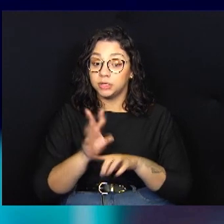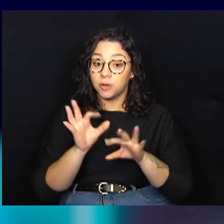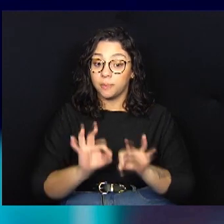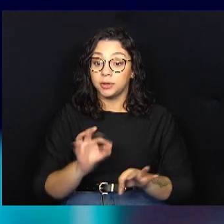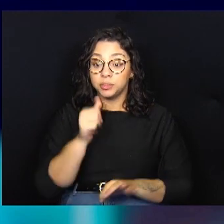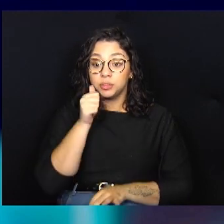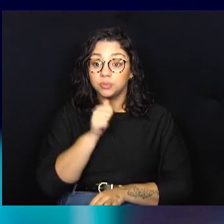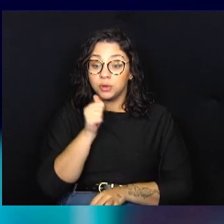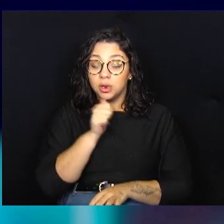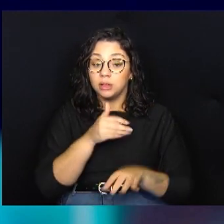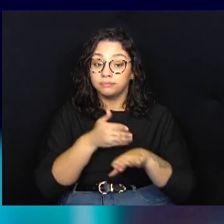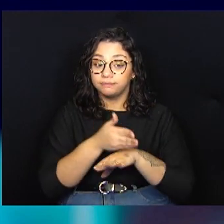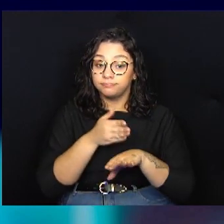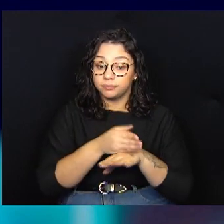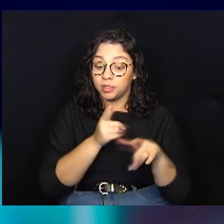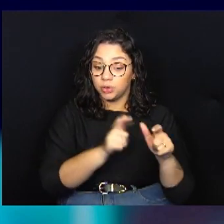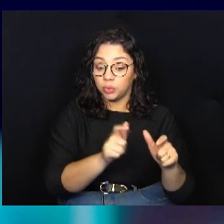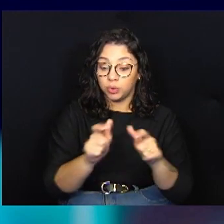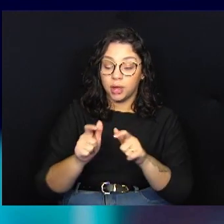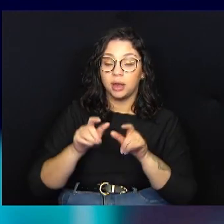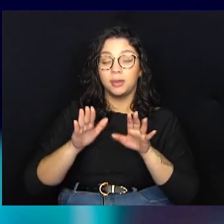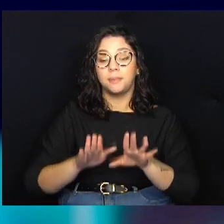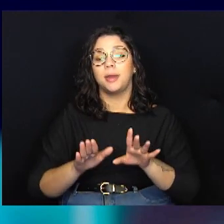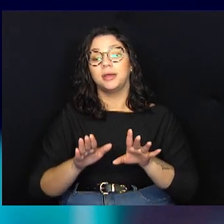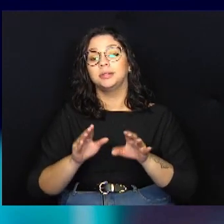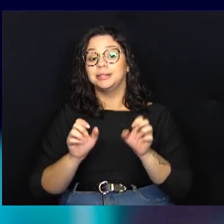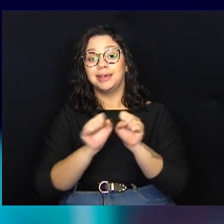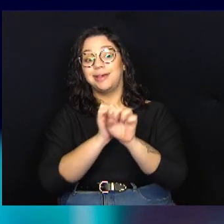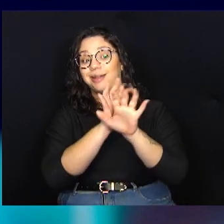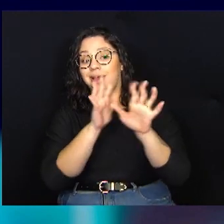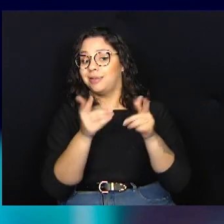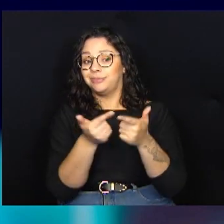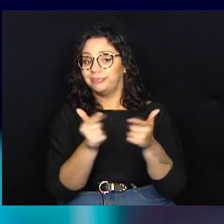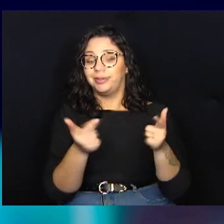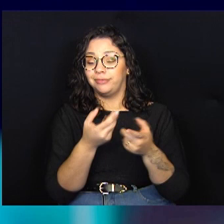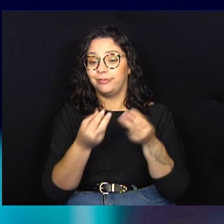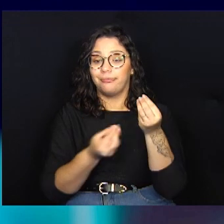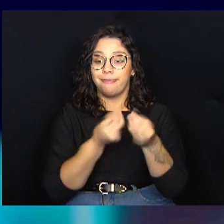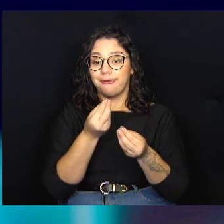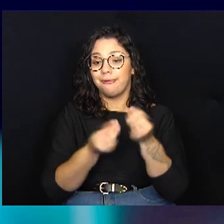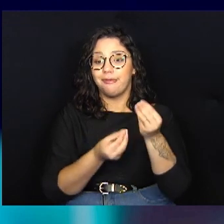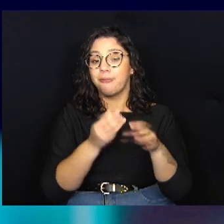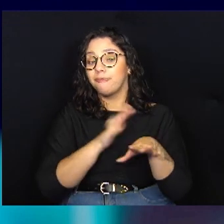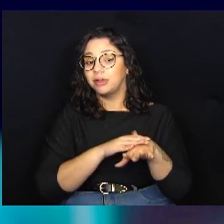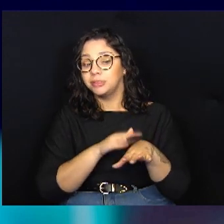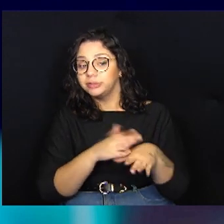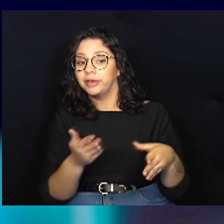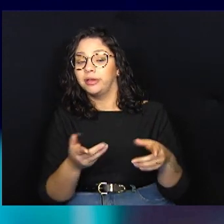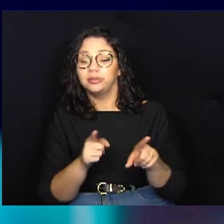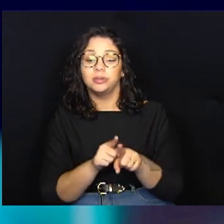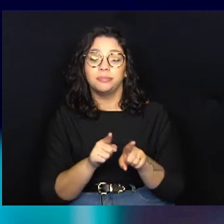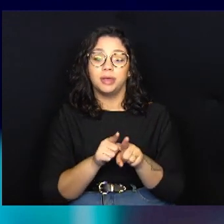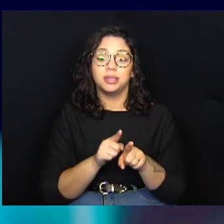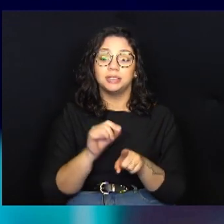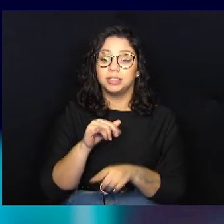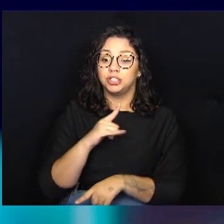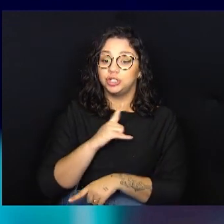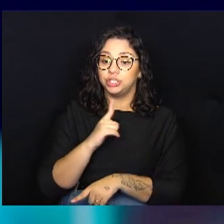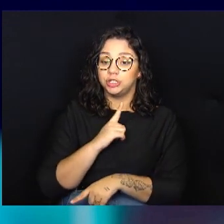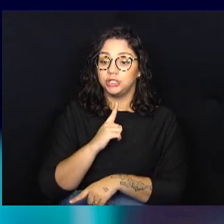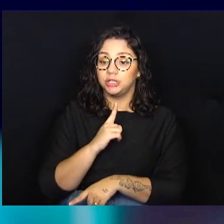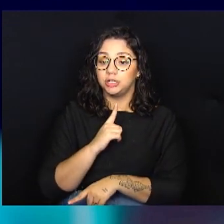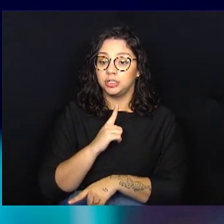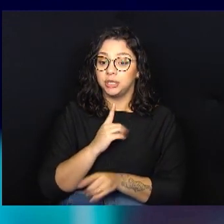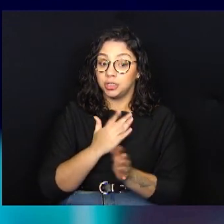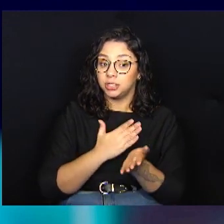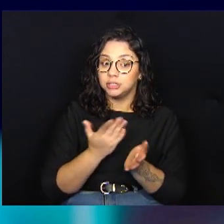que frequentam esses lugares, mas ela não foi muito clara de que forma isso seria feito e também se haveria algum tipo,